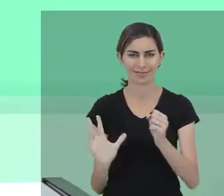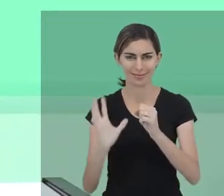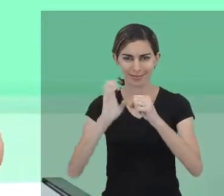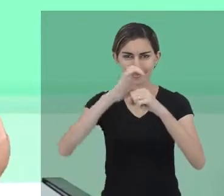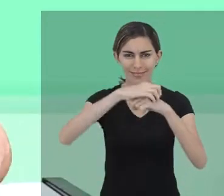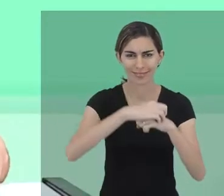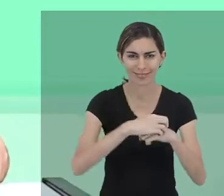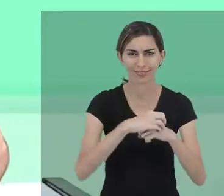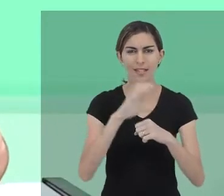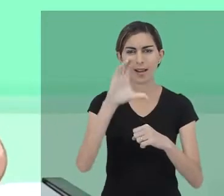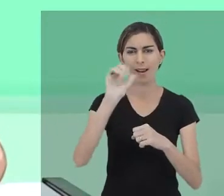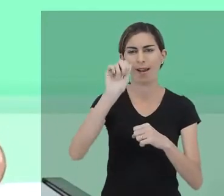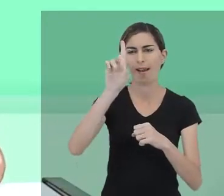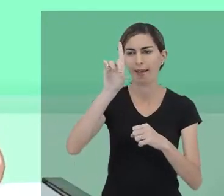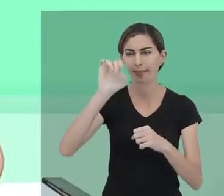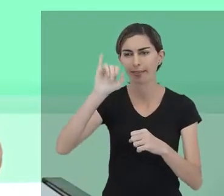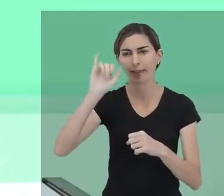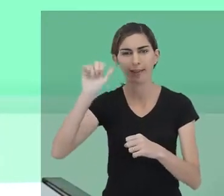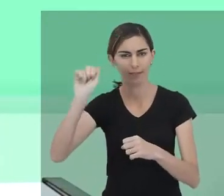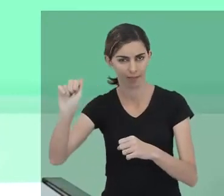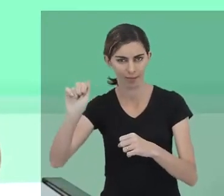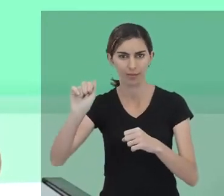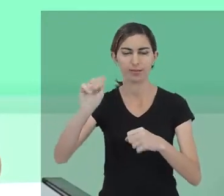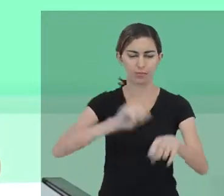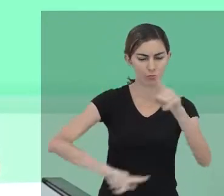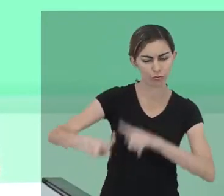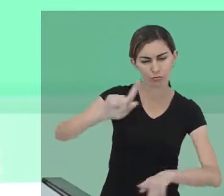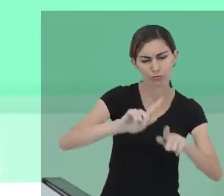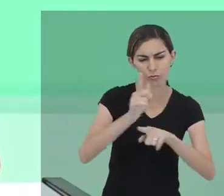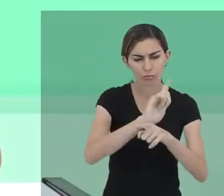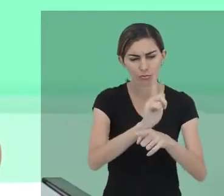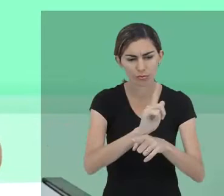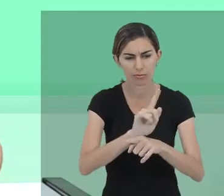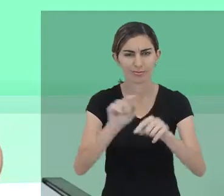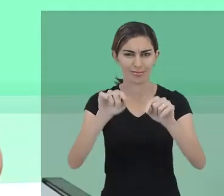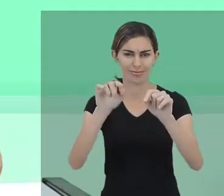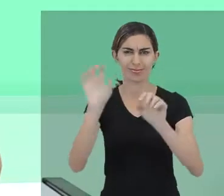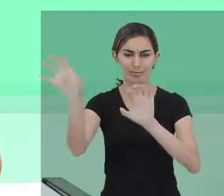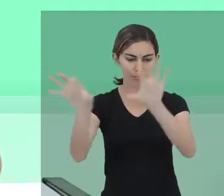O gerenciamento, management, é o gerenciamento.